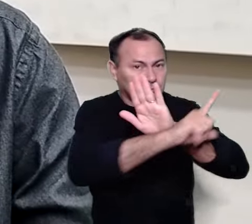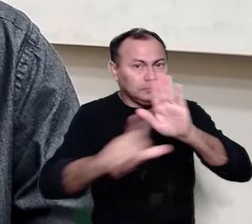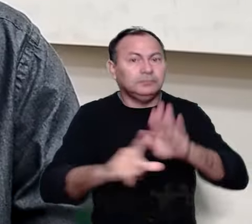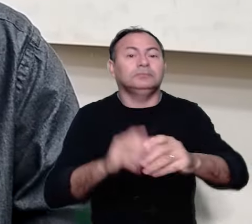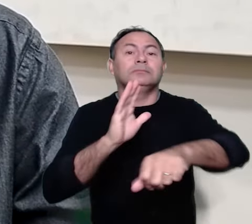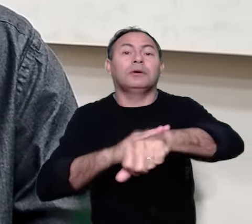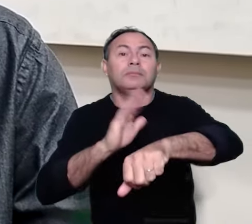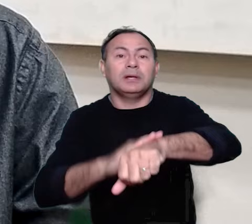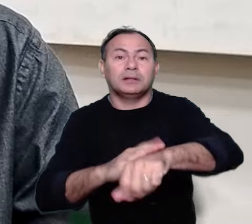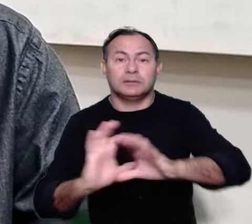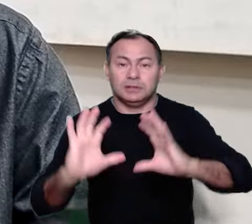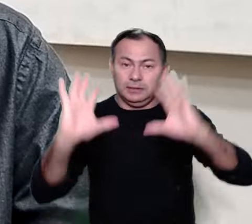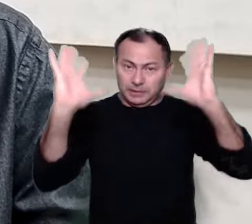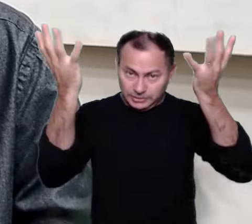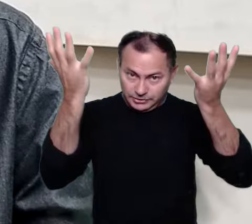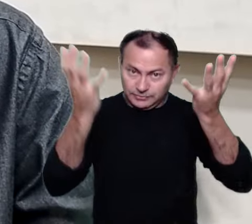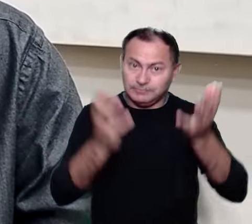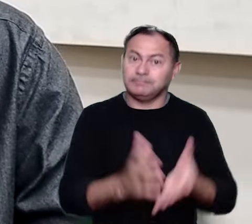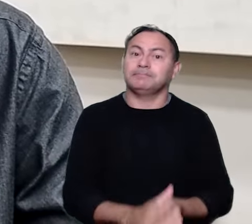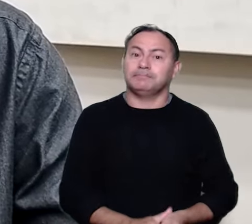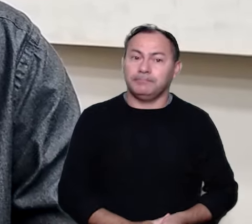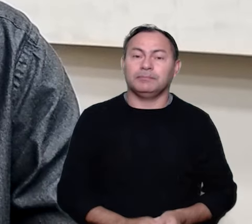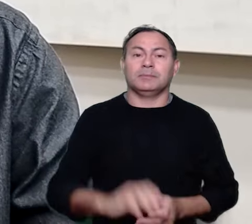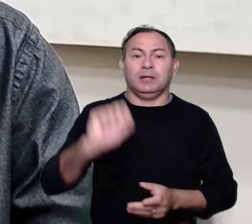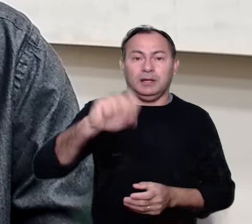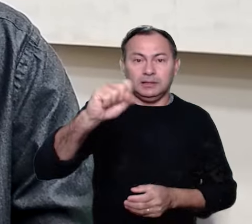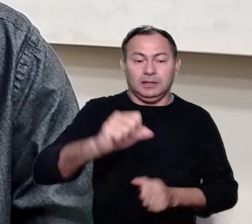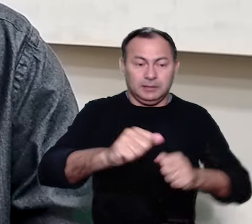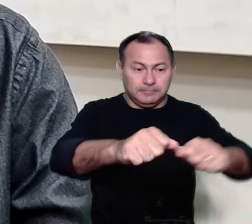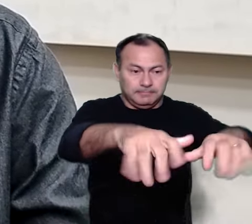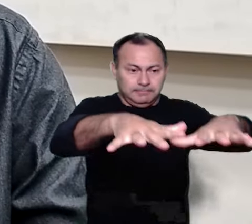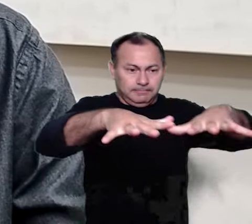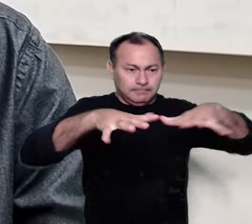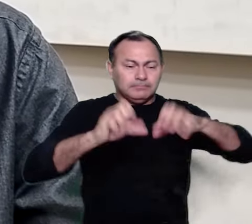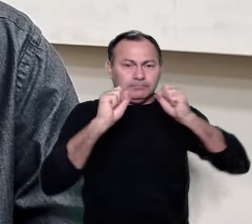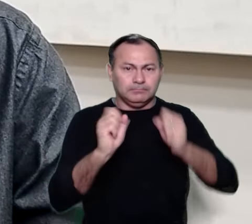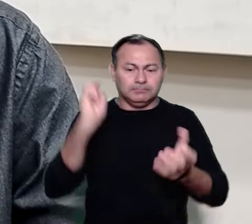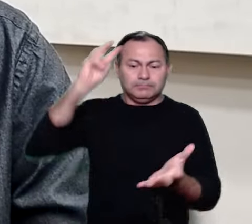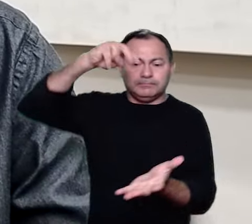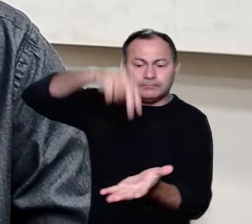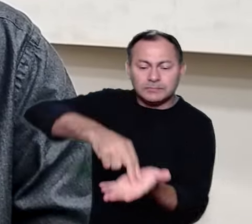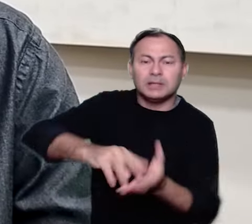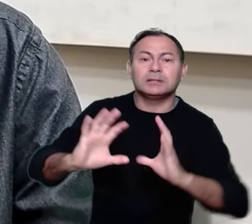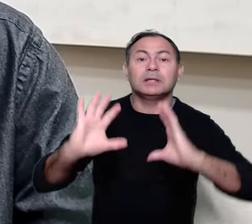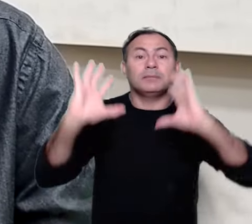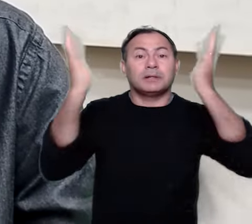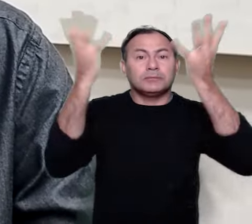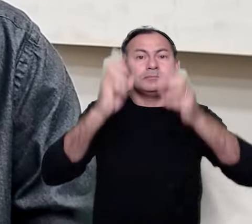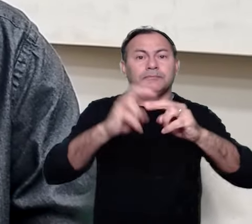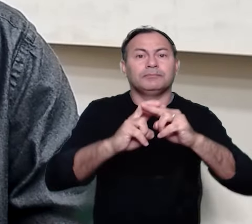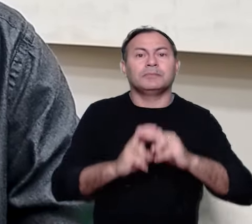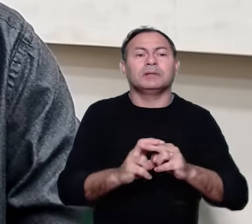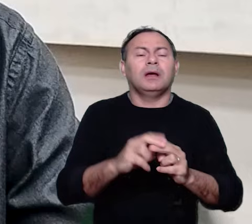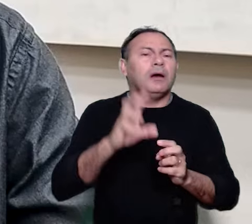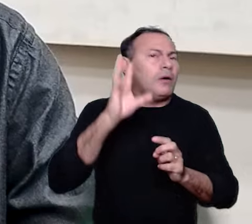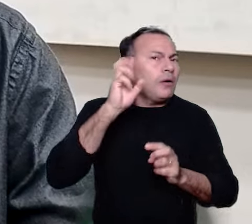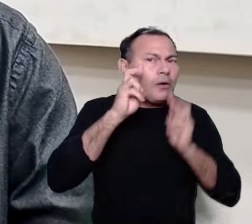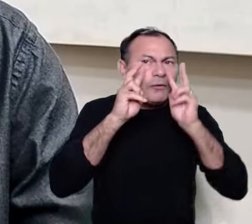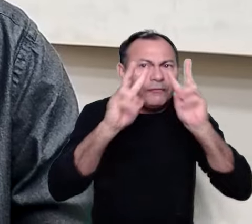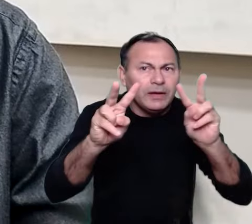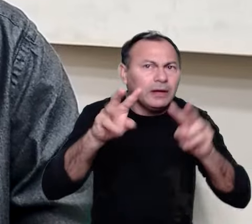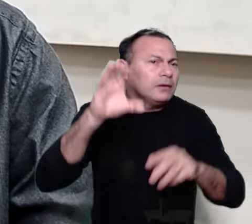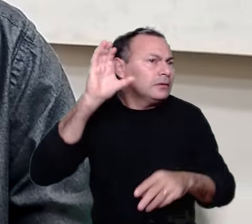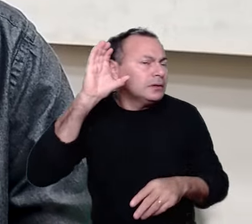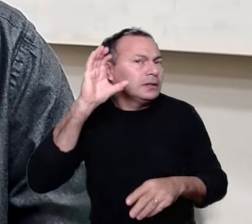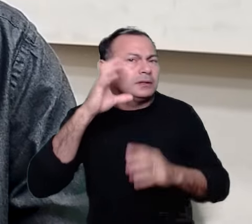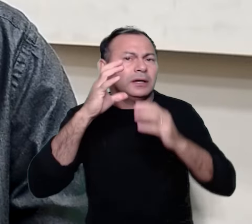respeitando o tempo litúrgico e o momento celebrativo. Assim, a Assembleia pode participar da celebração